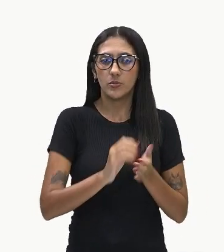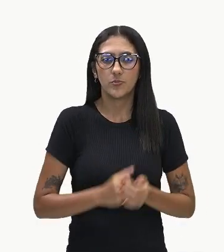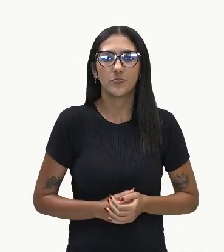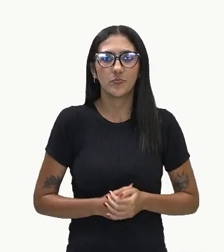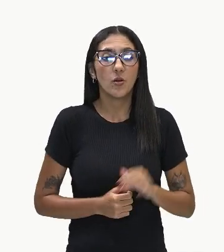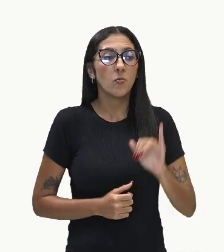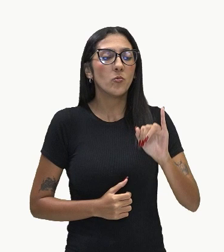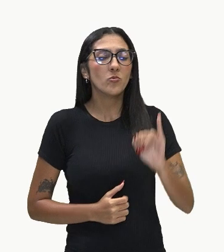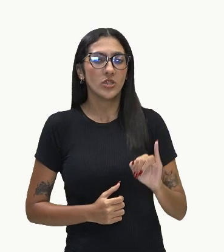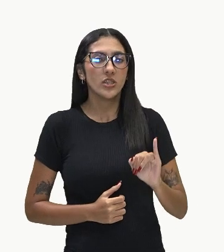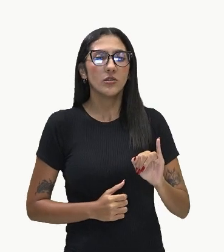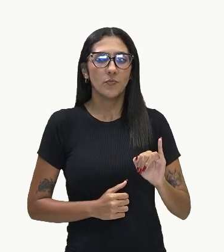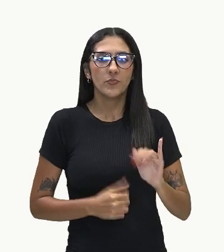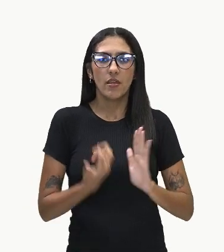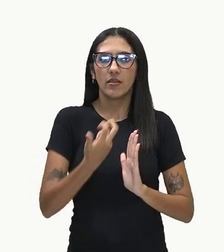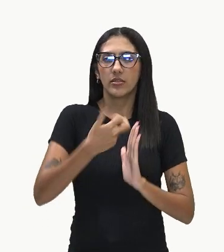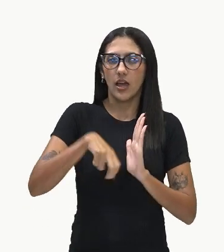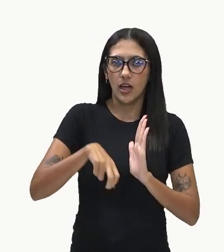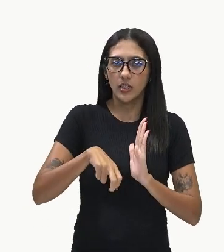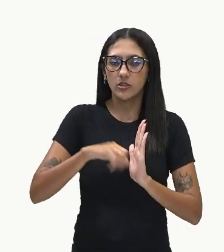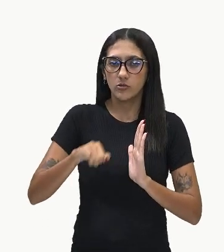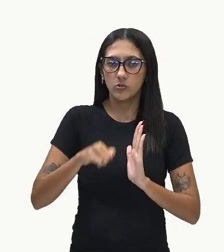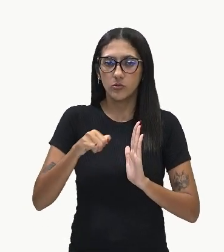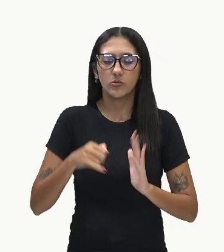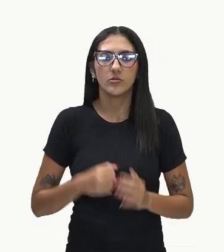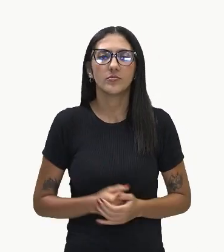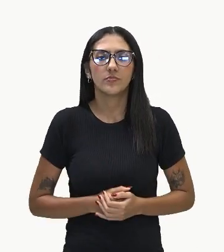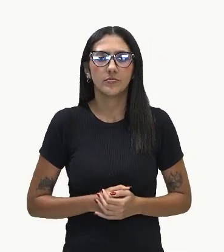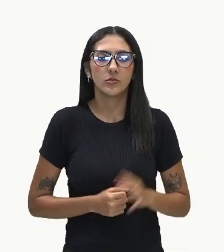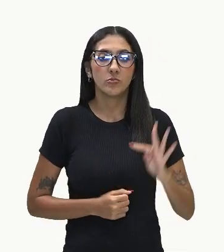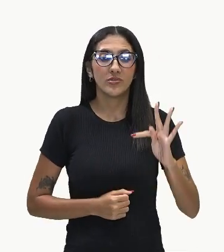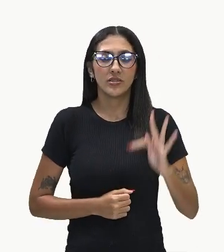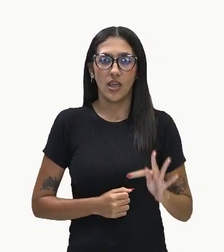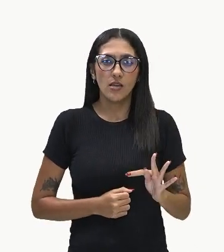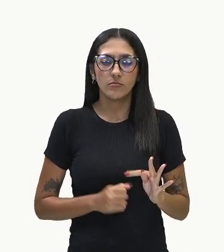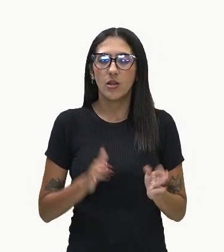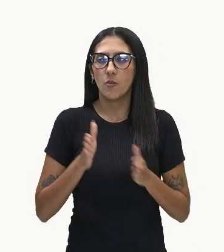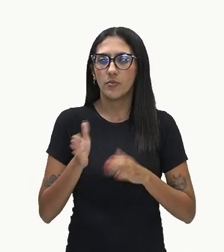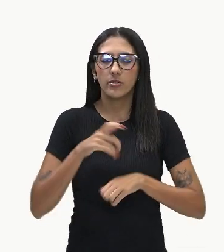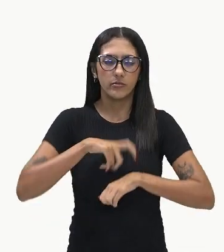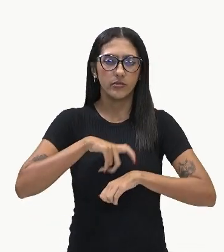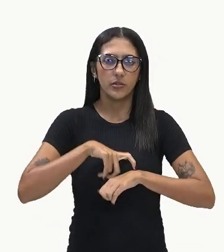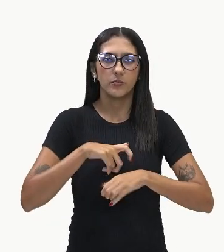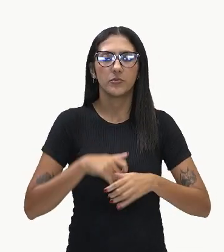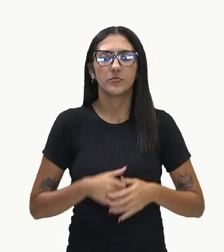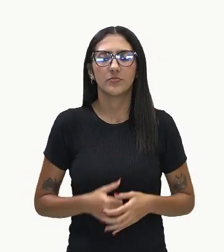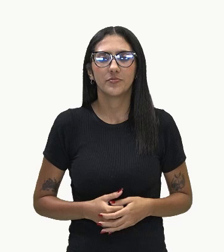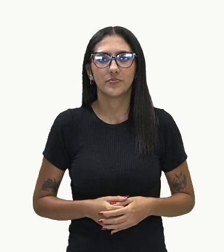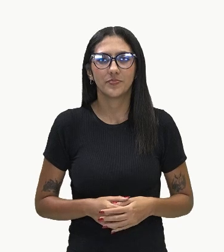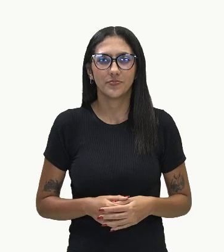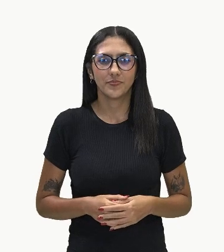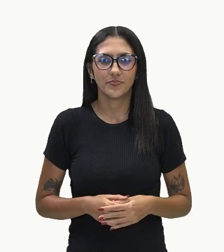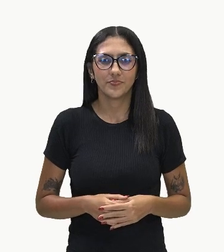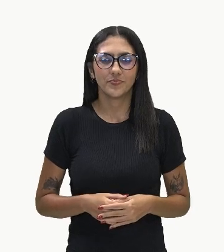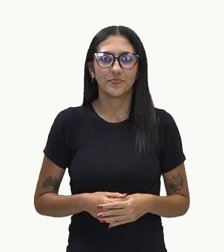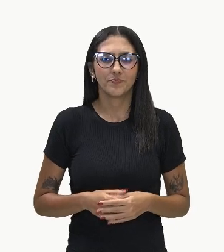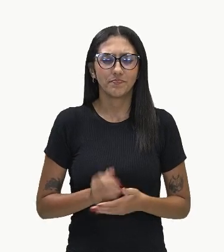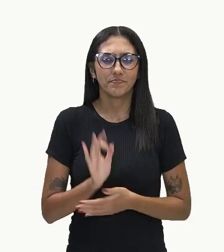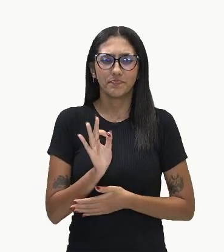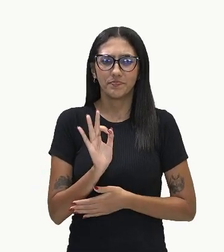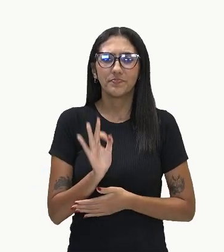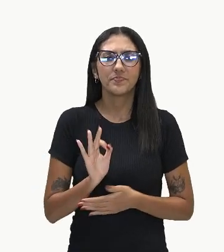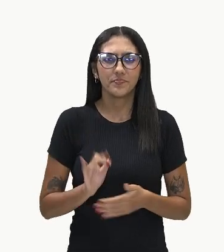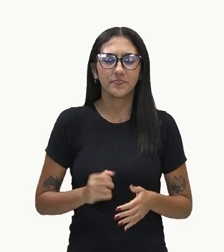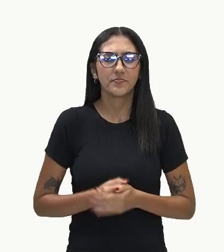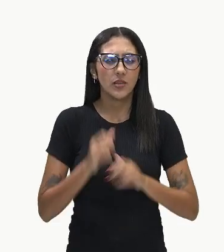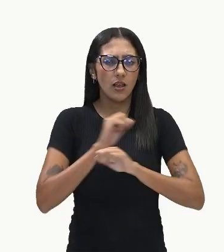é a taxa de juros e o T vai ser o nosso tempo. Tudo bem? Então, o